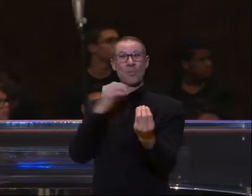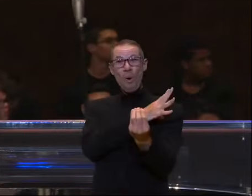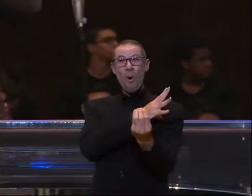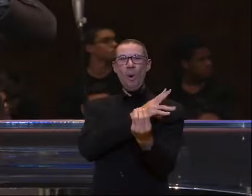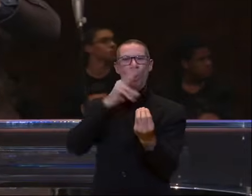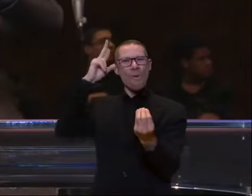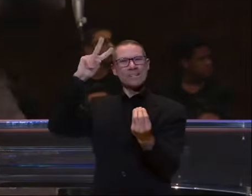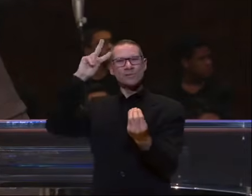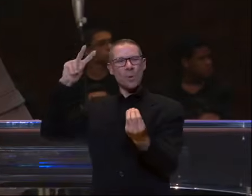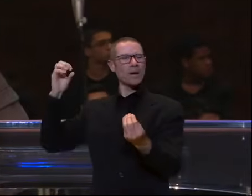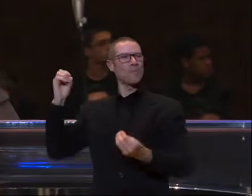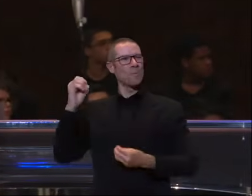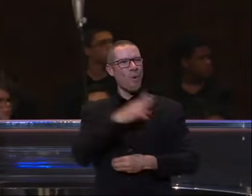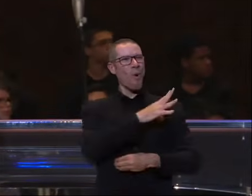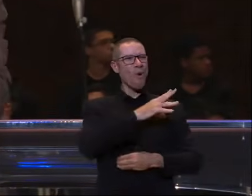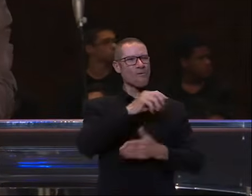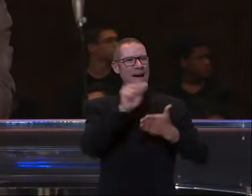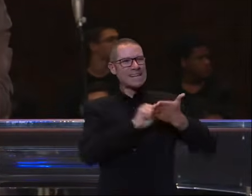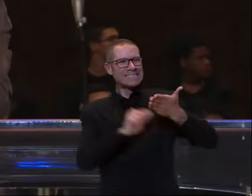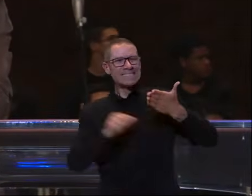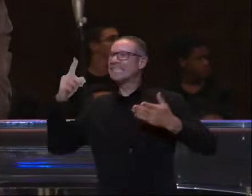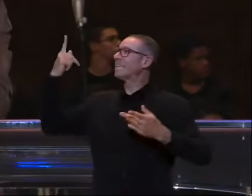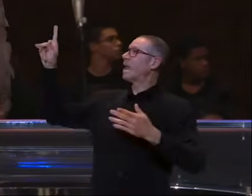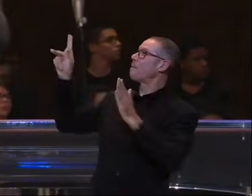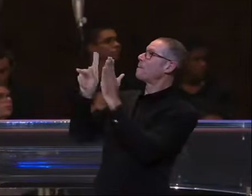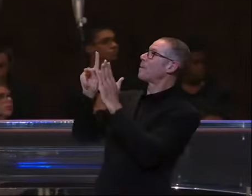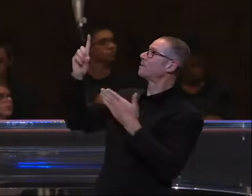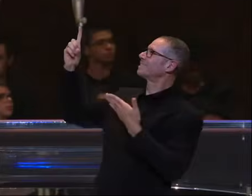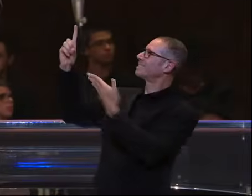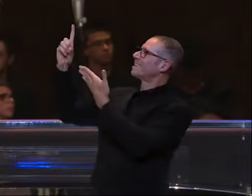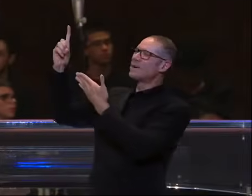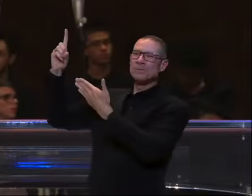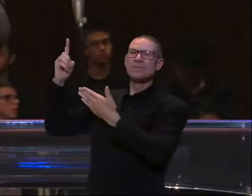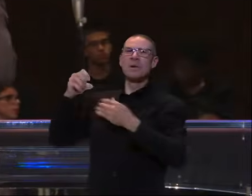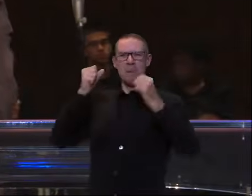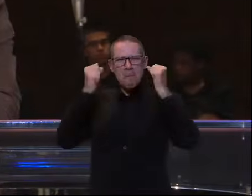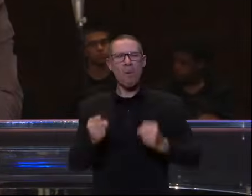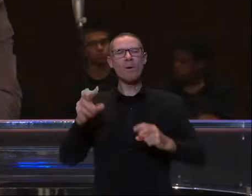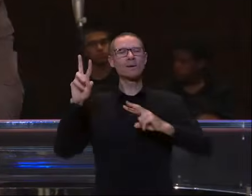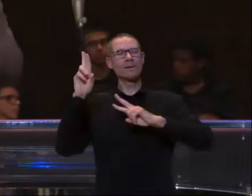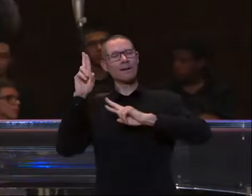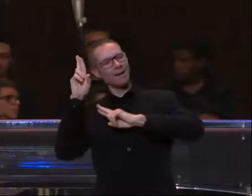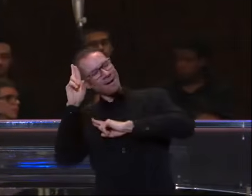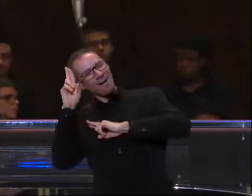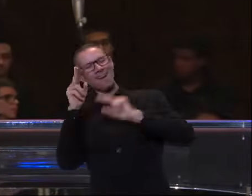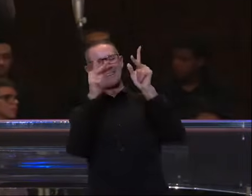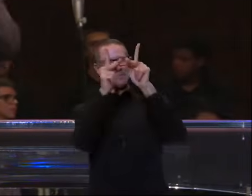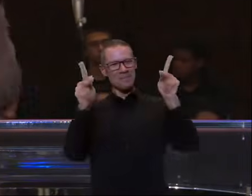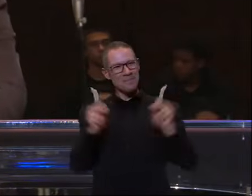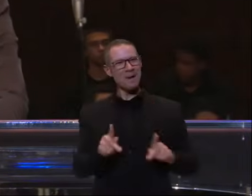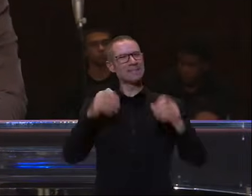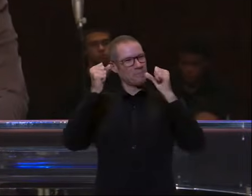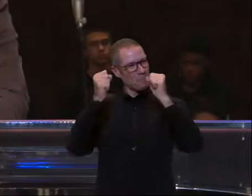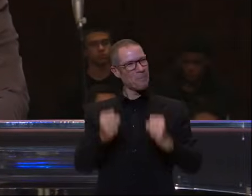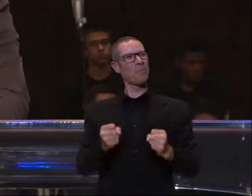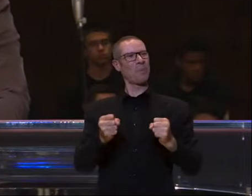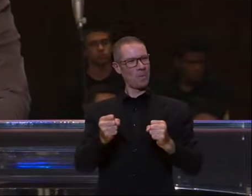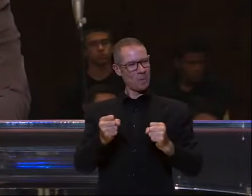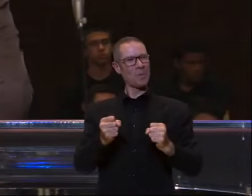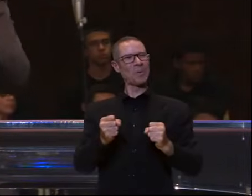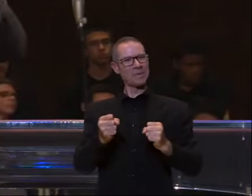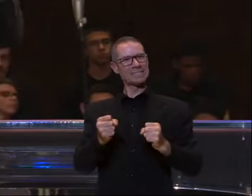nova história, escrita por Ele. Ei, você pode dormir em paz. Você pode dormir em